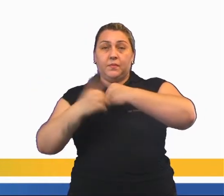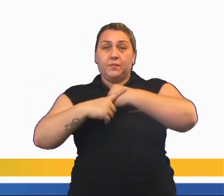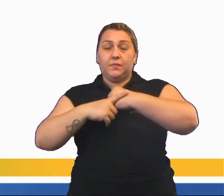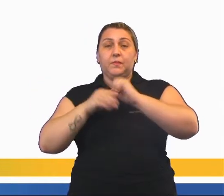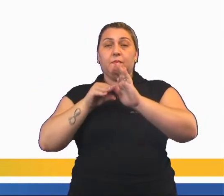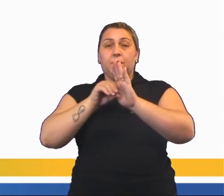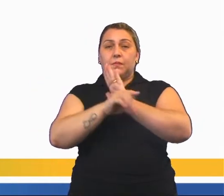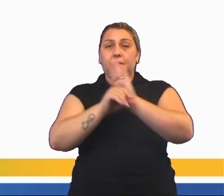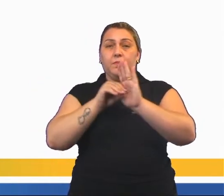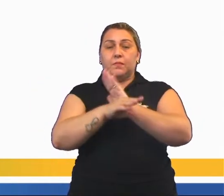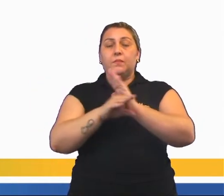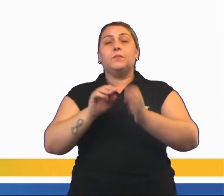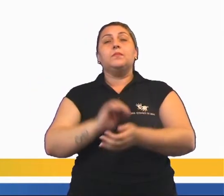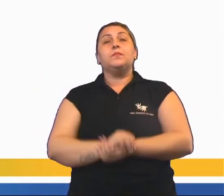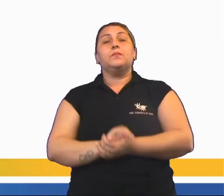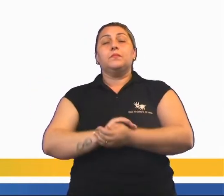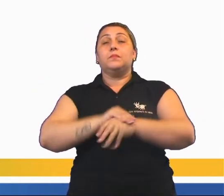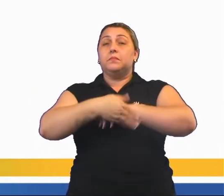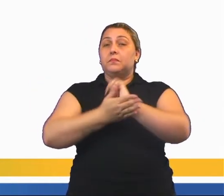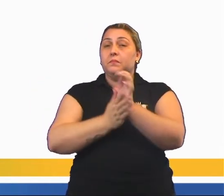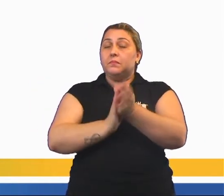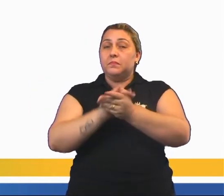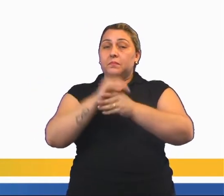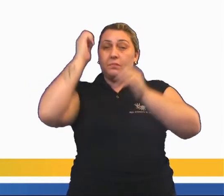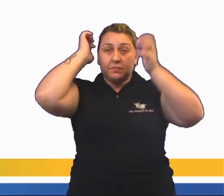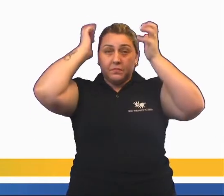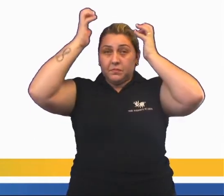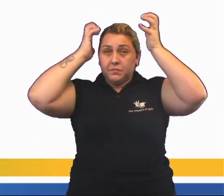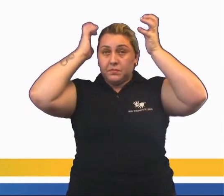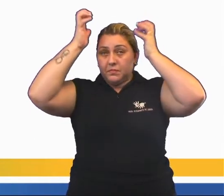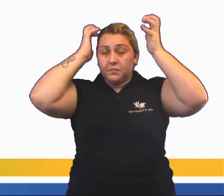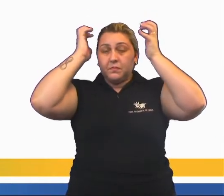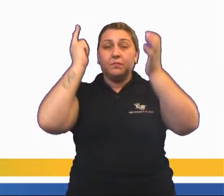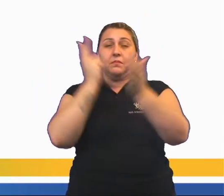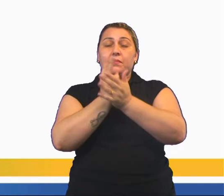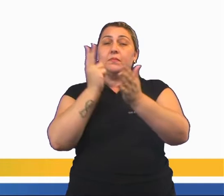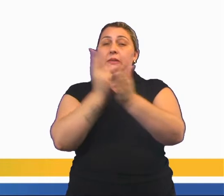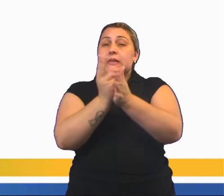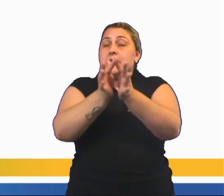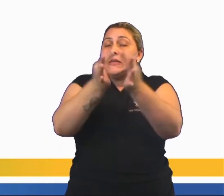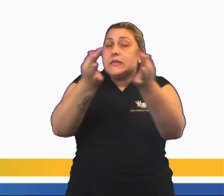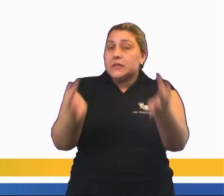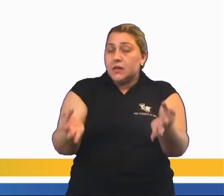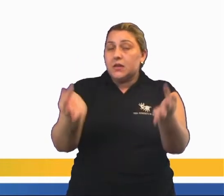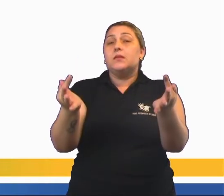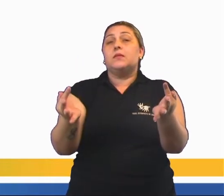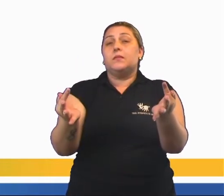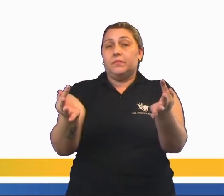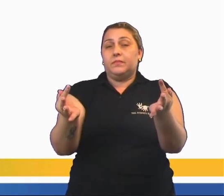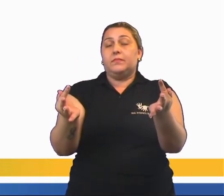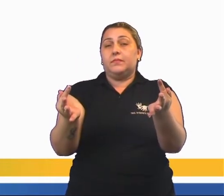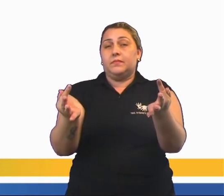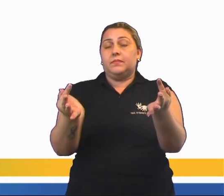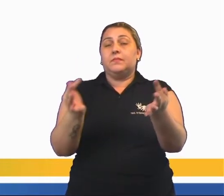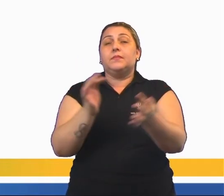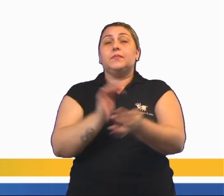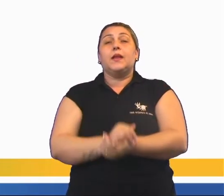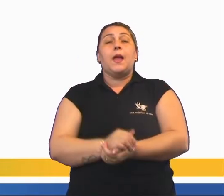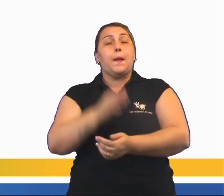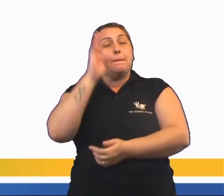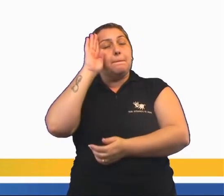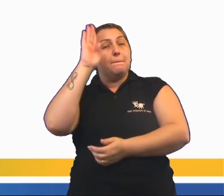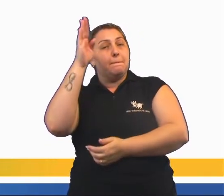com bactérias, lavar sempre a cabeça. Hábitos simples como esses estão entre